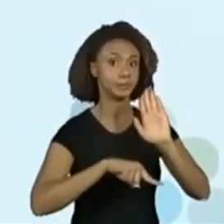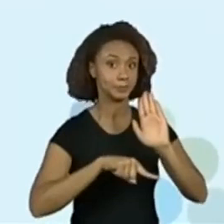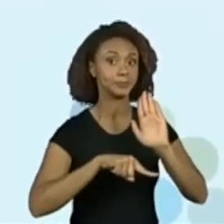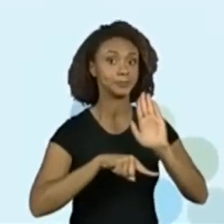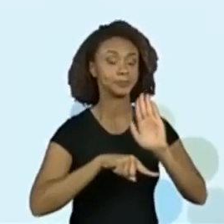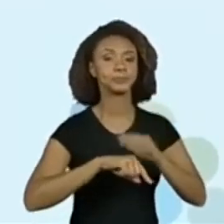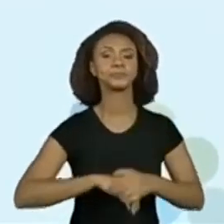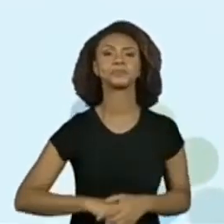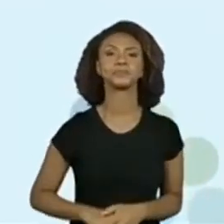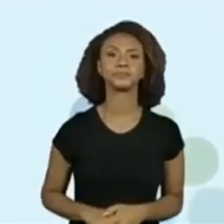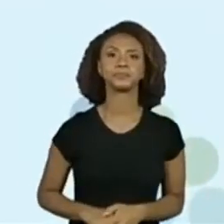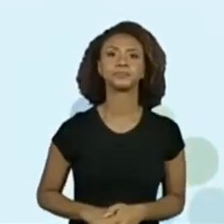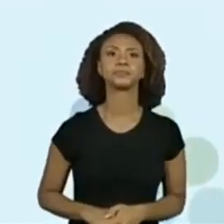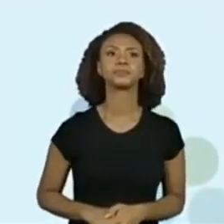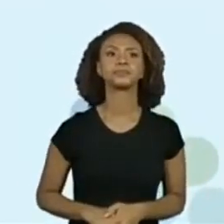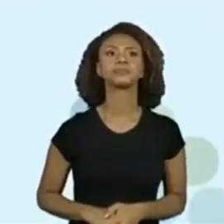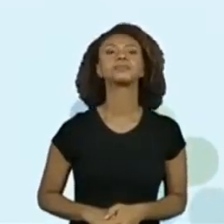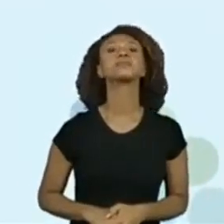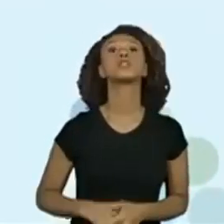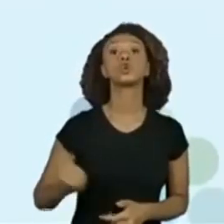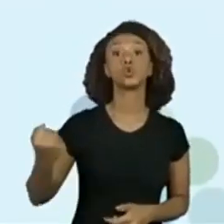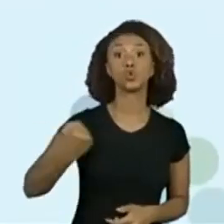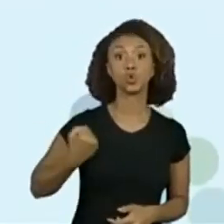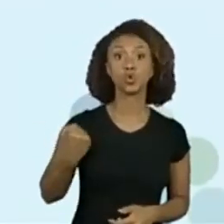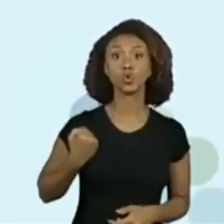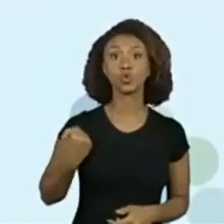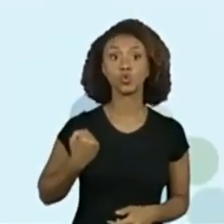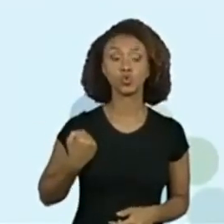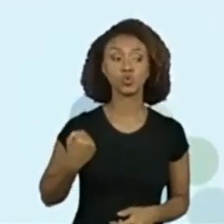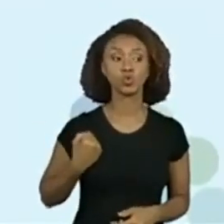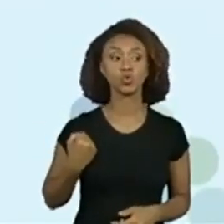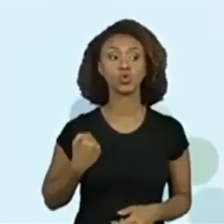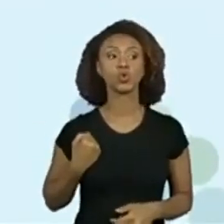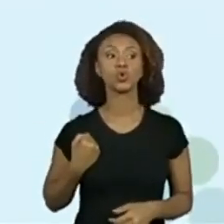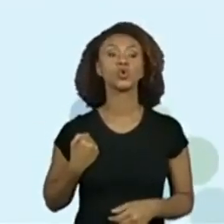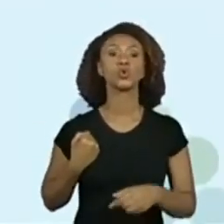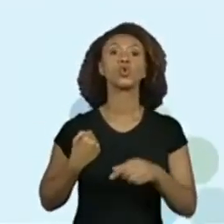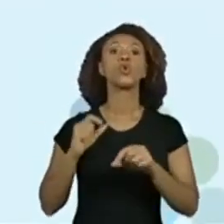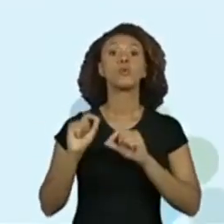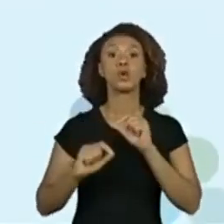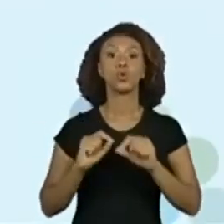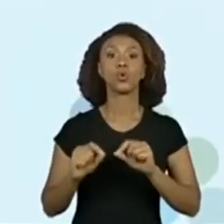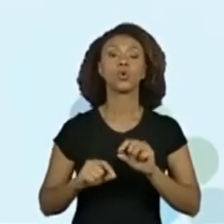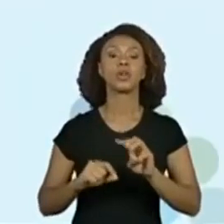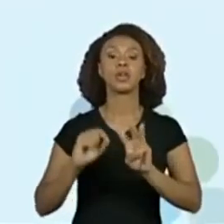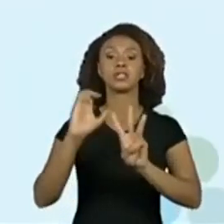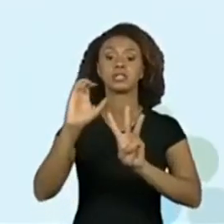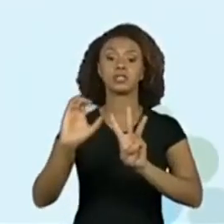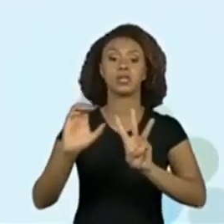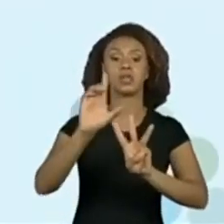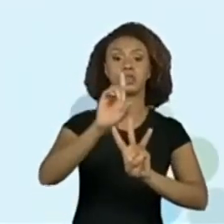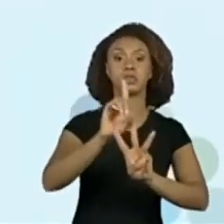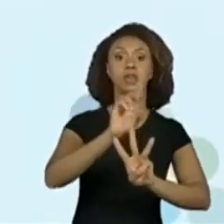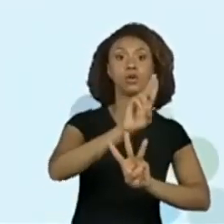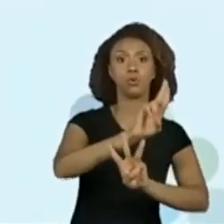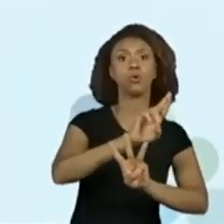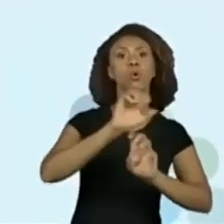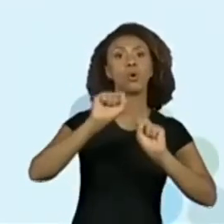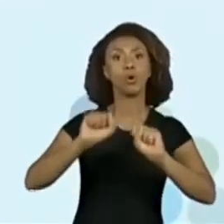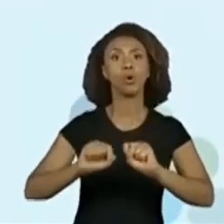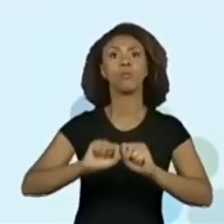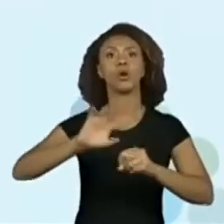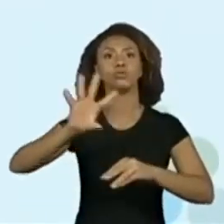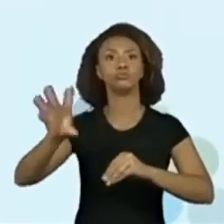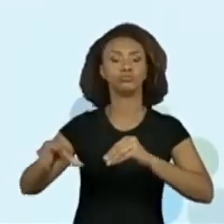subtração envolvendo números de até três ordens com significados de juntar acrescentar